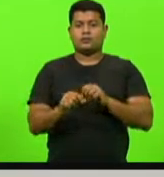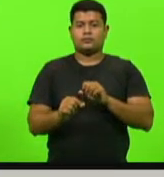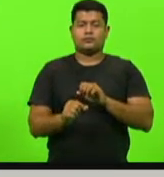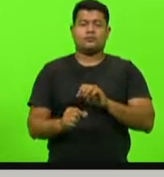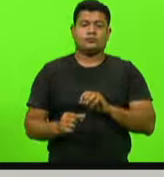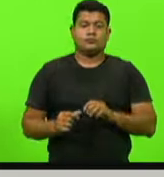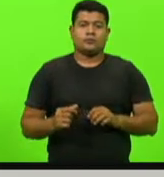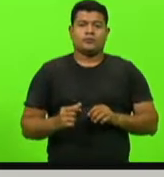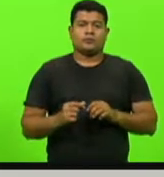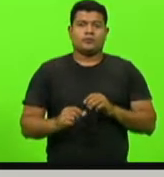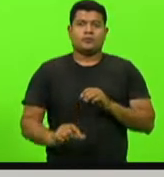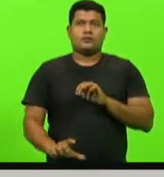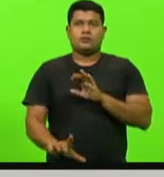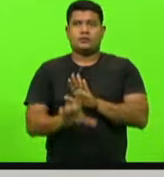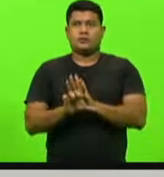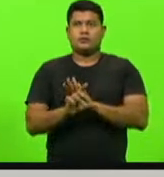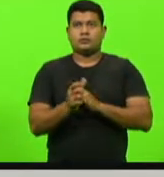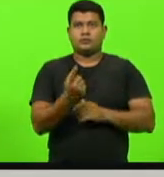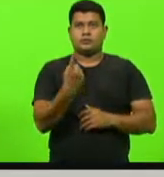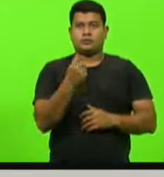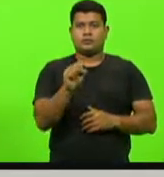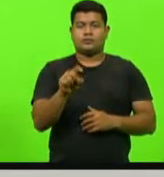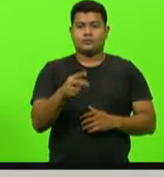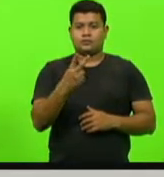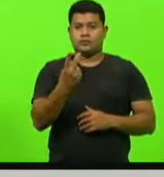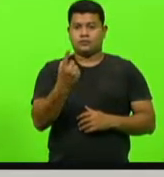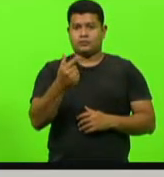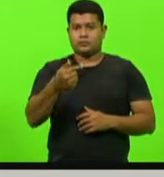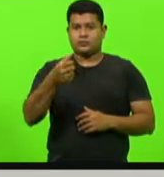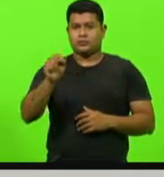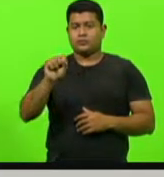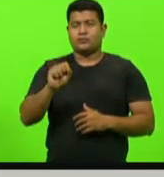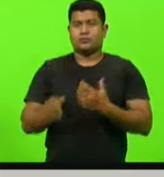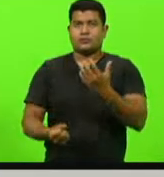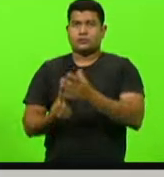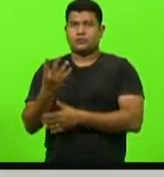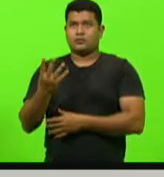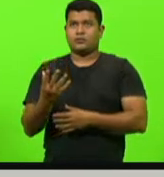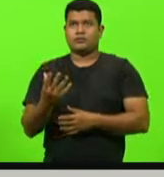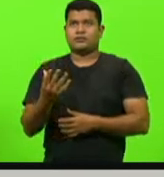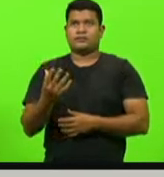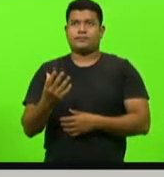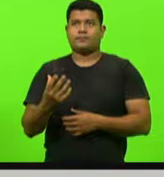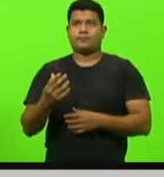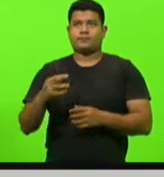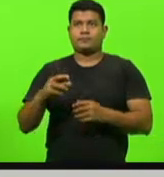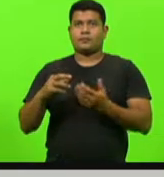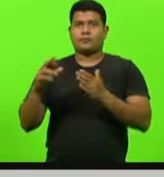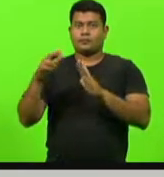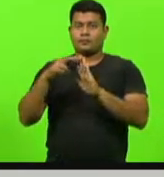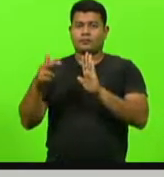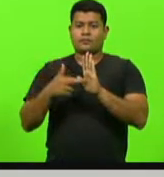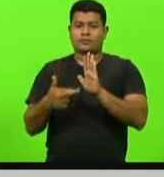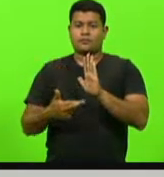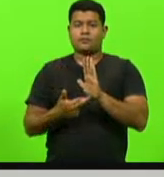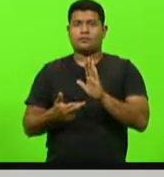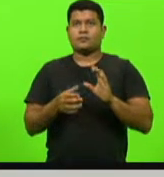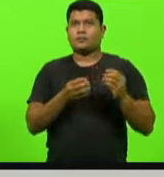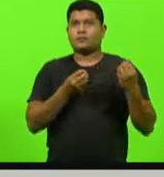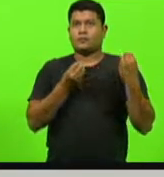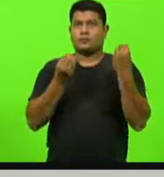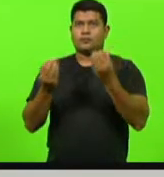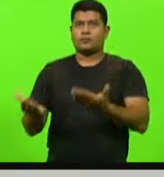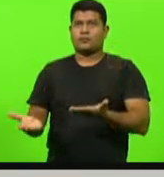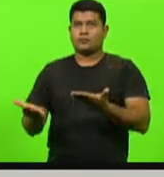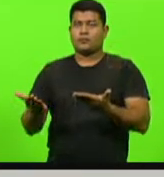18.278 de 2021, que consolida os atos normativos que concedem o título